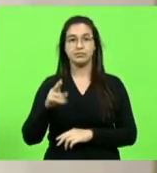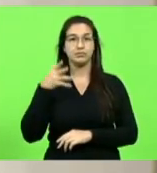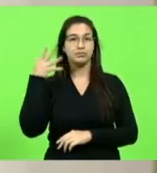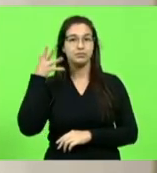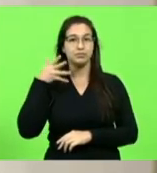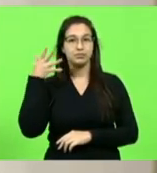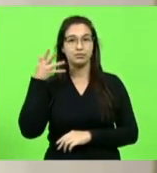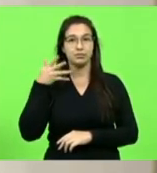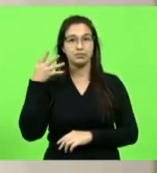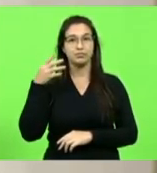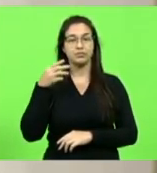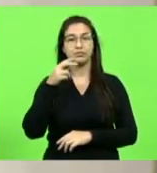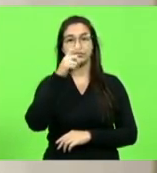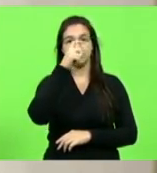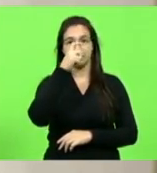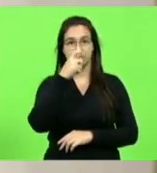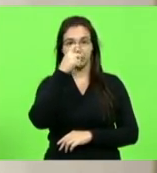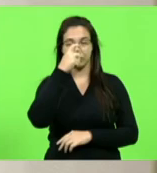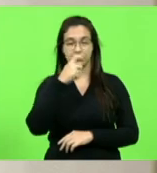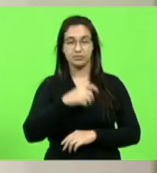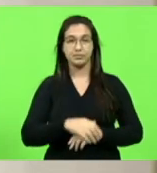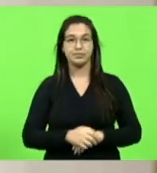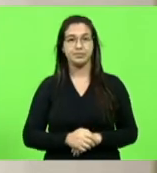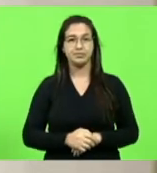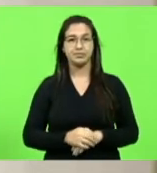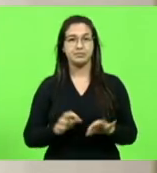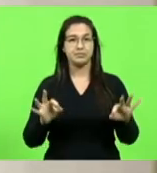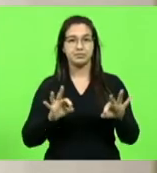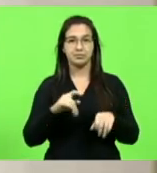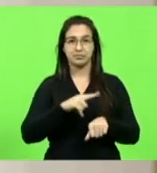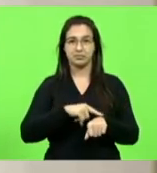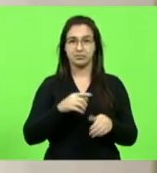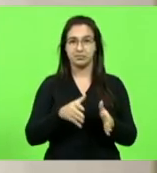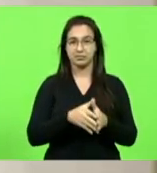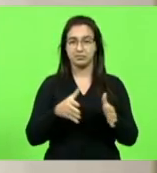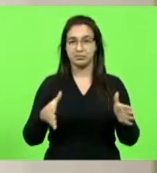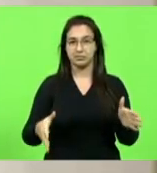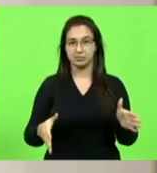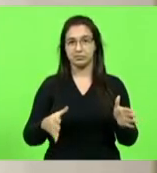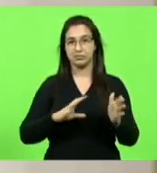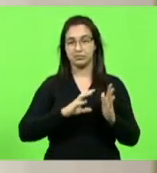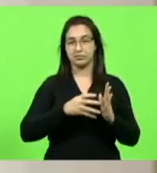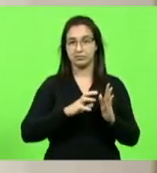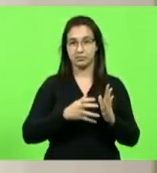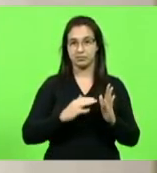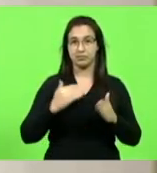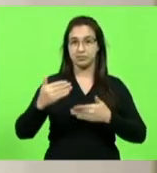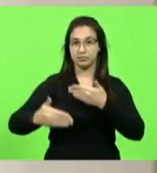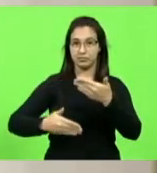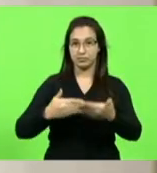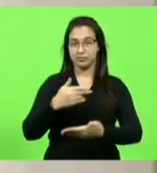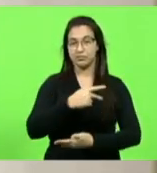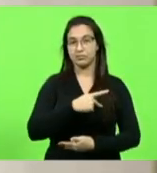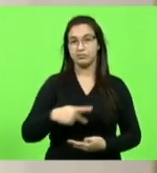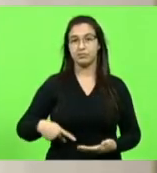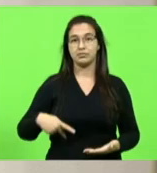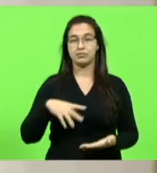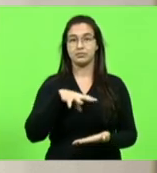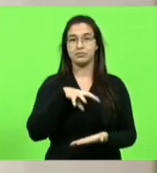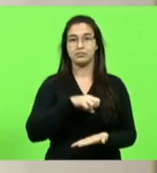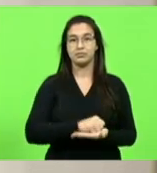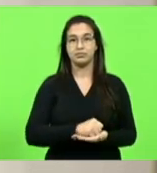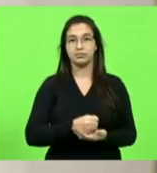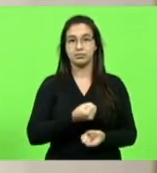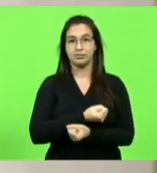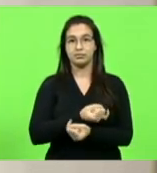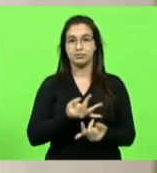Skudlark. Grande expediente. Não houve uso do horário destinado aos partidos políticos. Ato contínuo, o senhor presidente registrou o